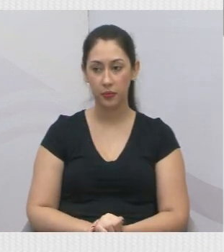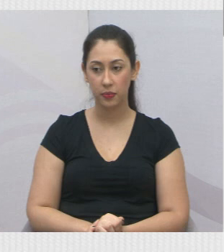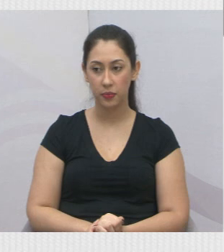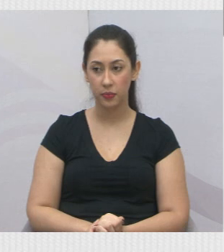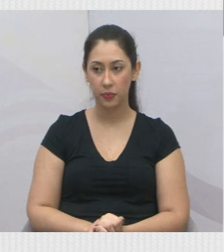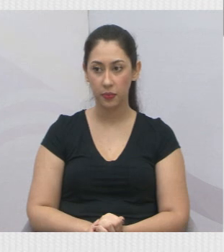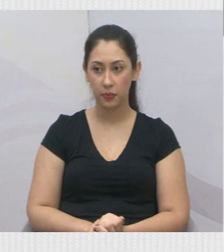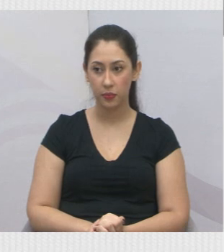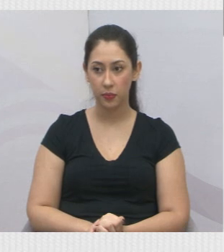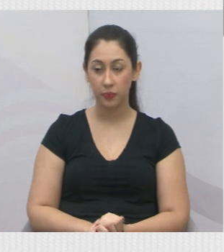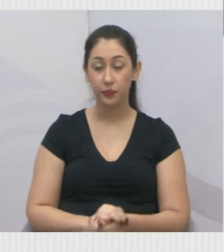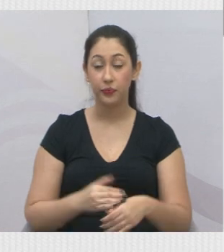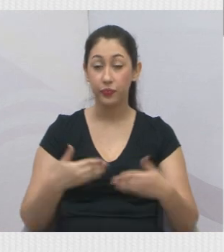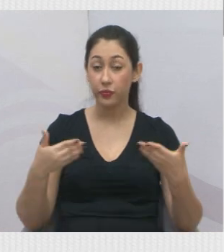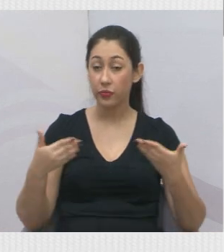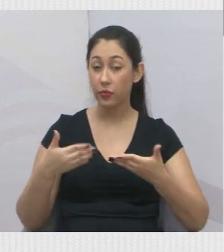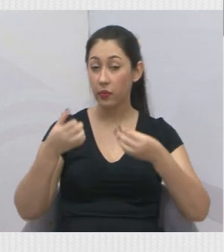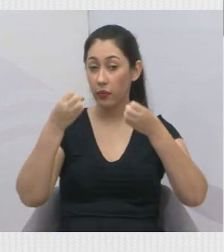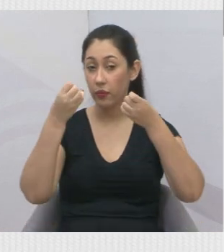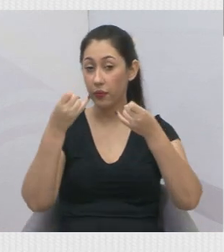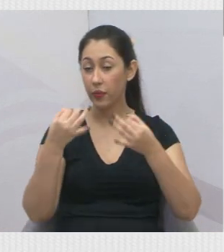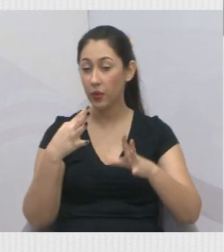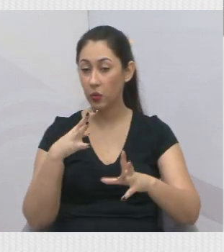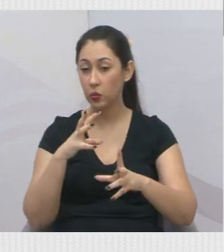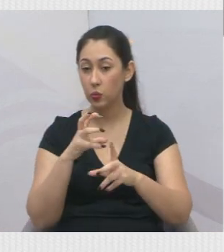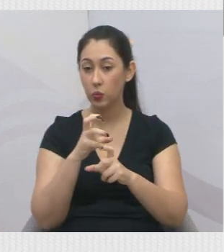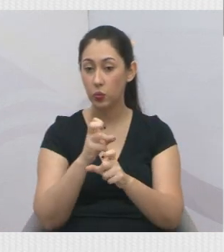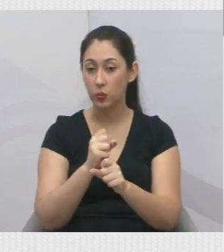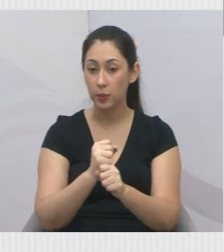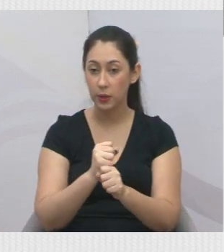11.200.663,00. Agora, vou falar o montante